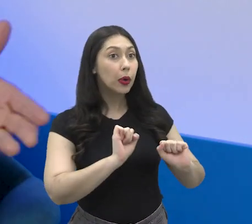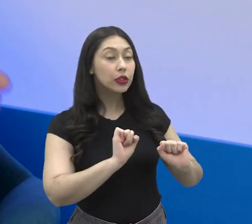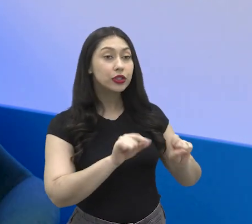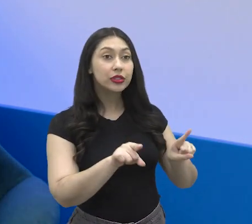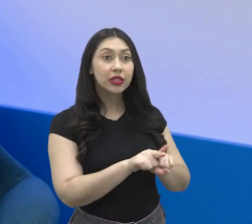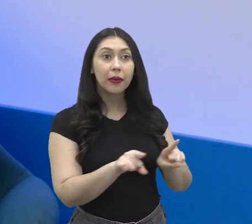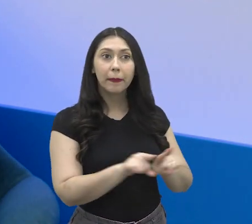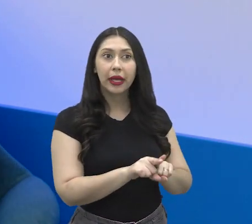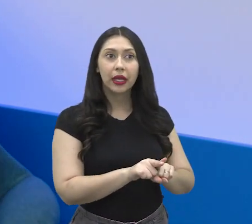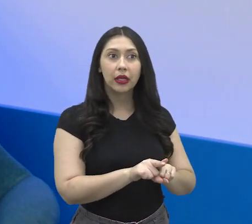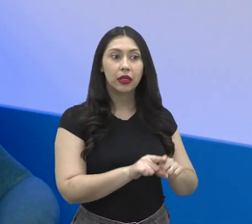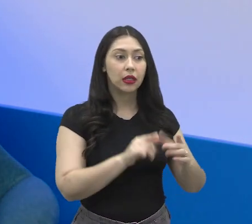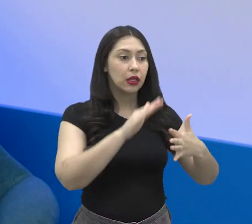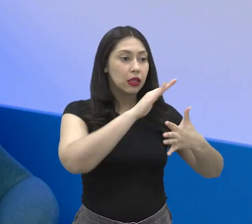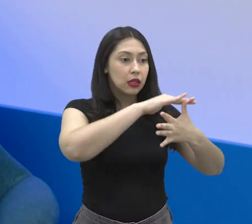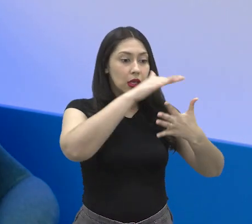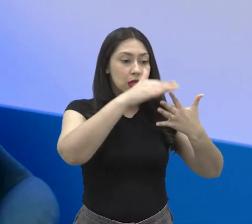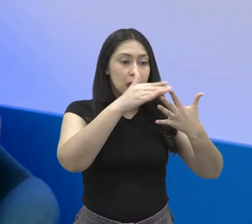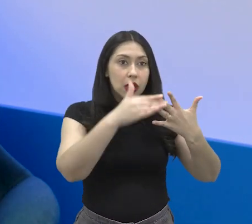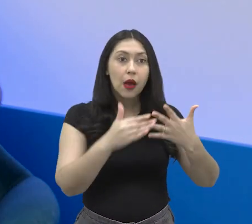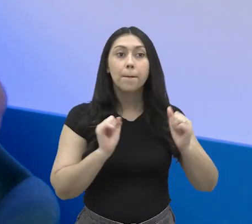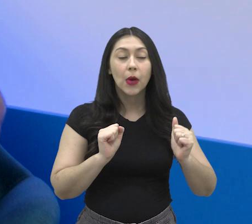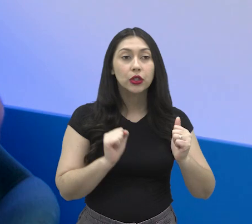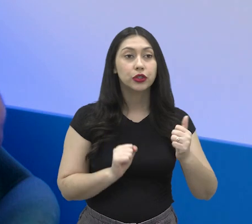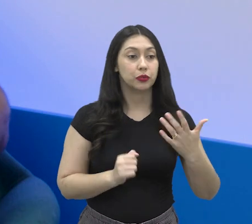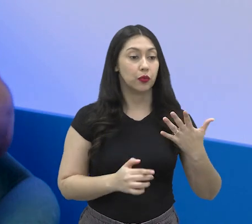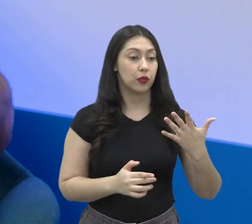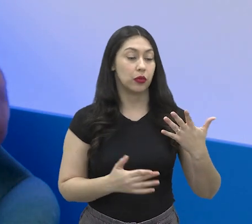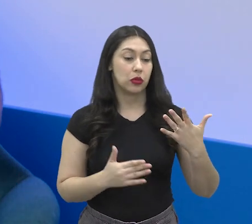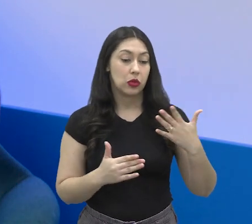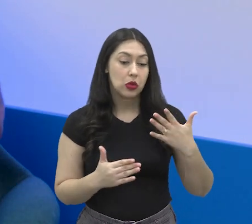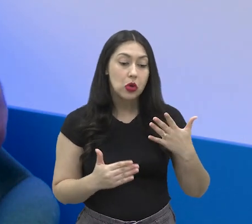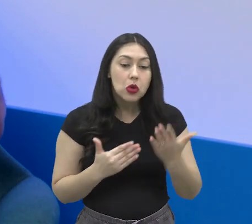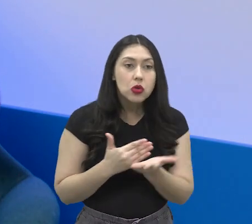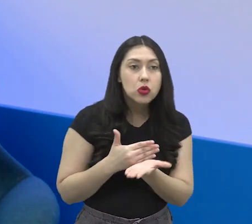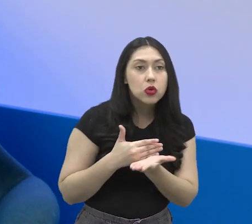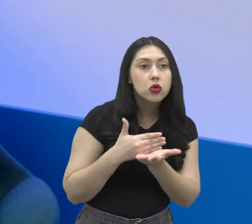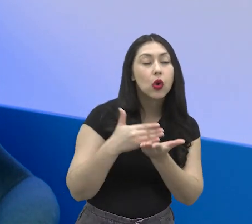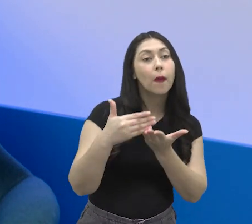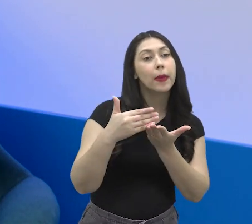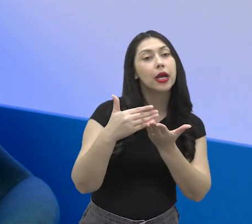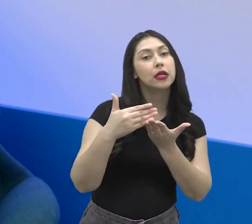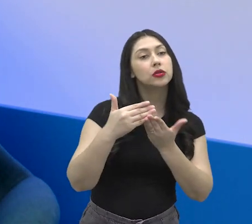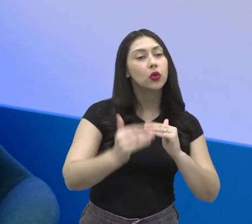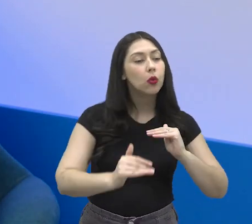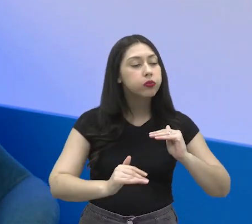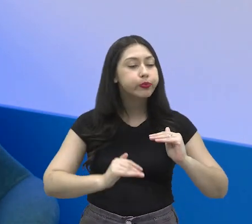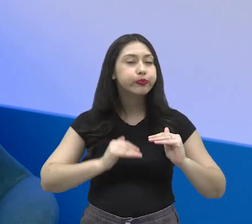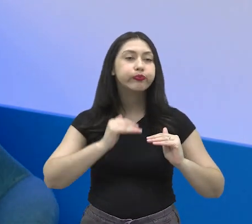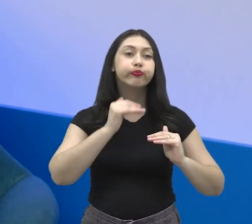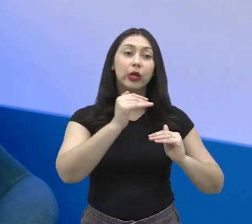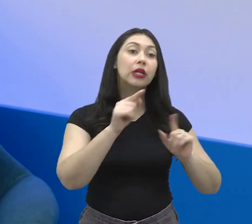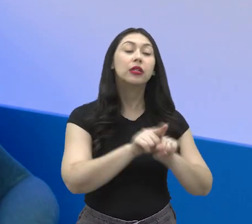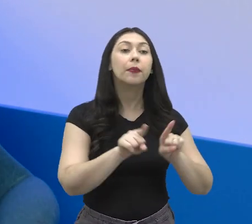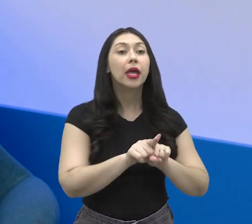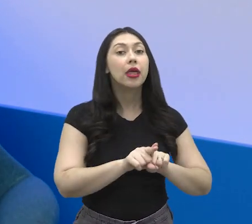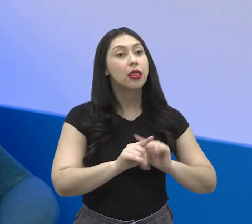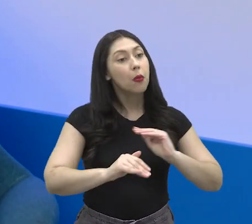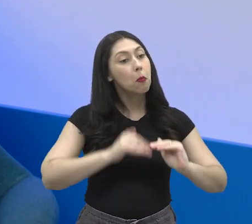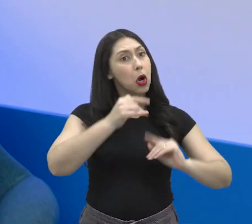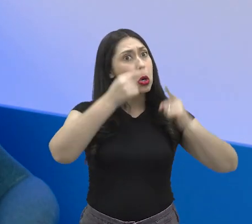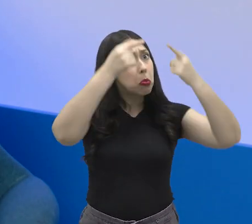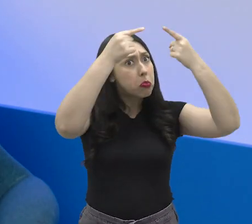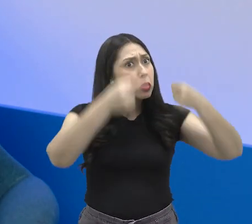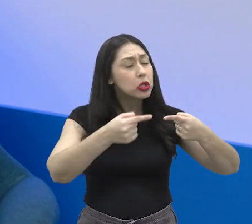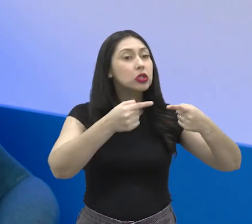inclusive, diferentes níveis de prática esportiva, né? Uma iniciação e continuar nesse formato, ou seguir para outros níveis, né?